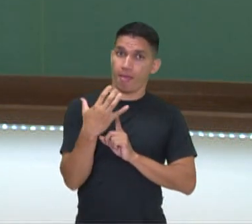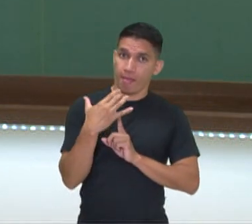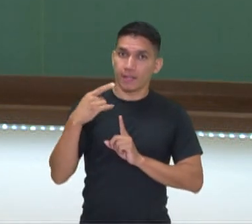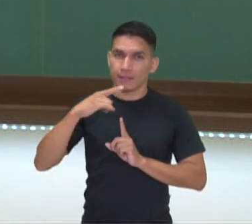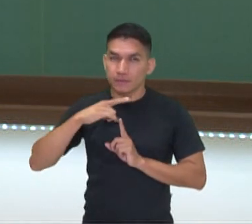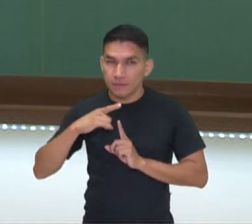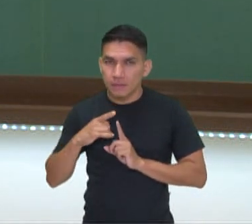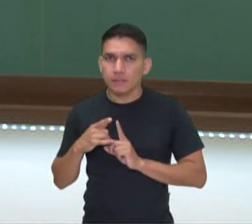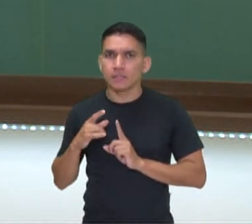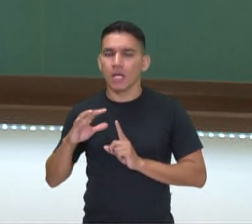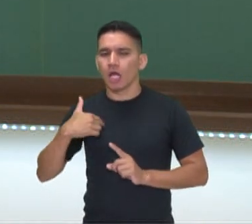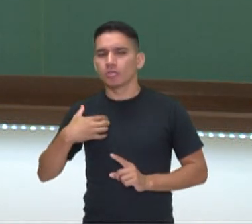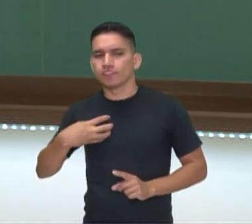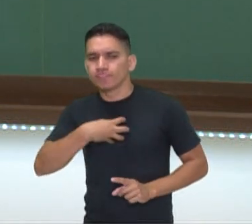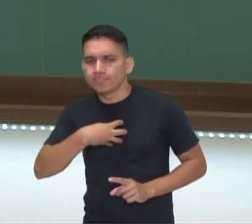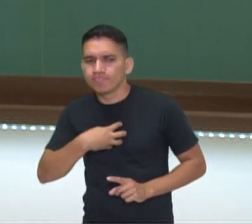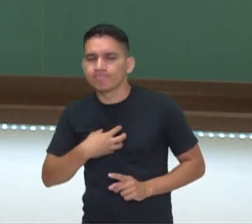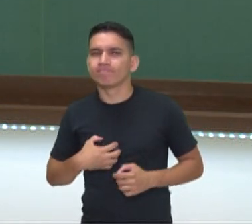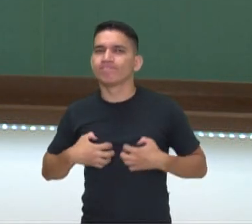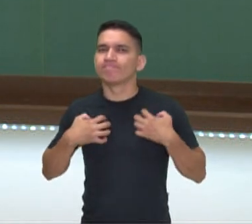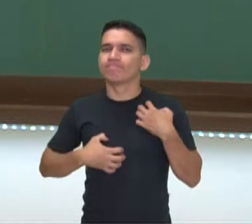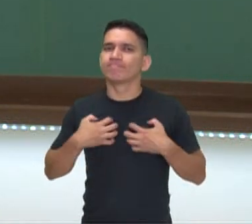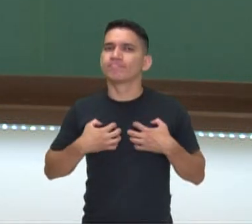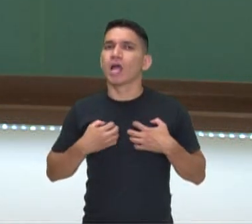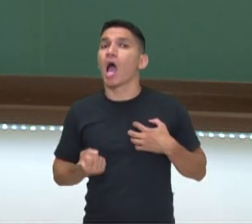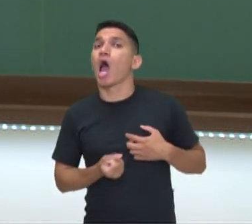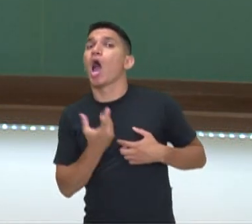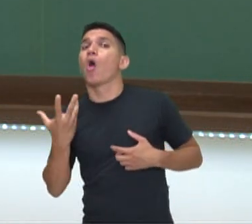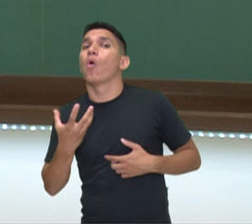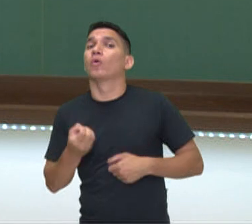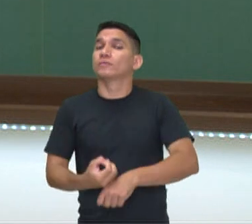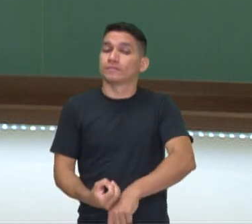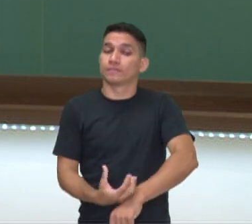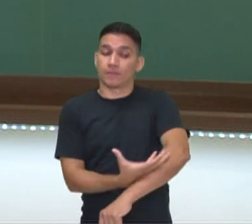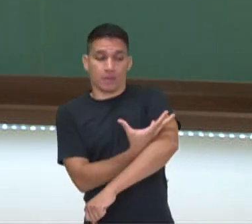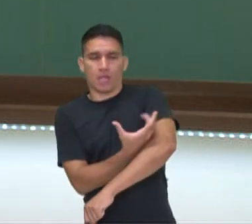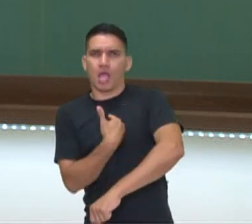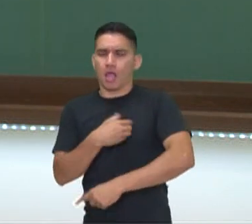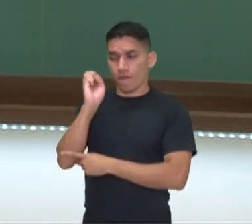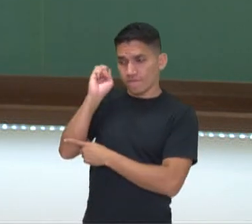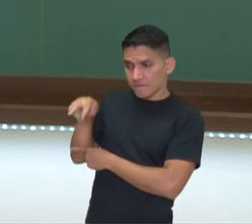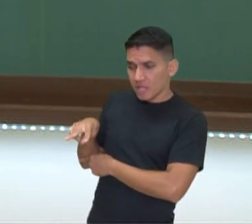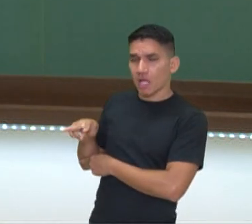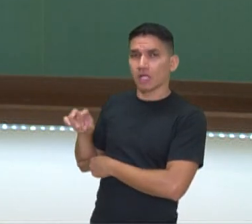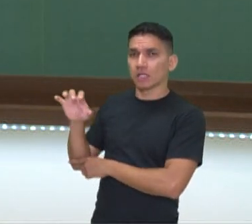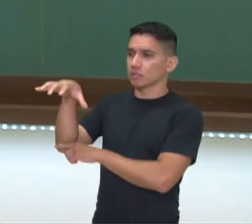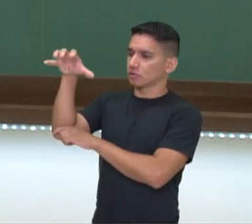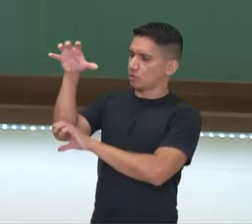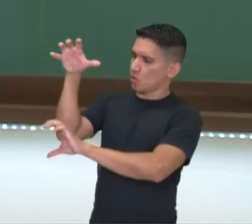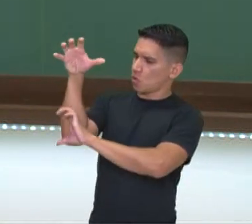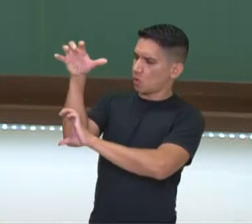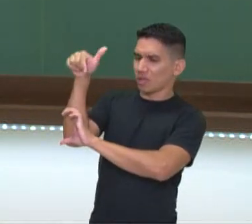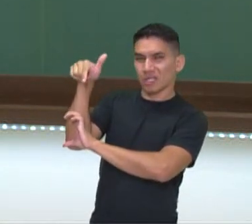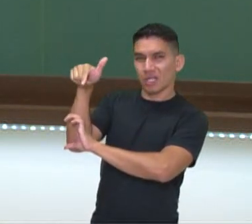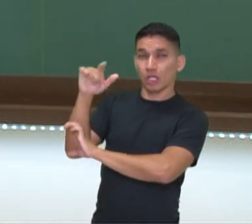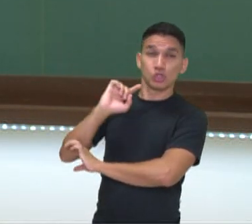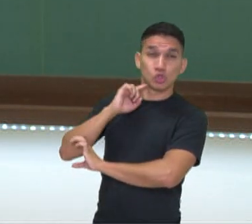afetarem, causa em mim certos sentimentos. Eu olho lá uma lixeira toda suja, aquilo me causa